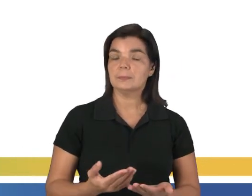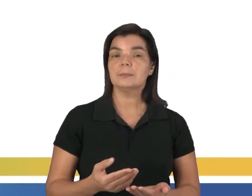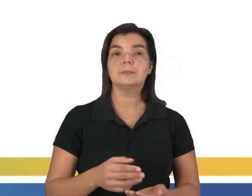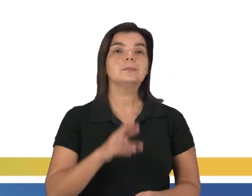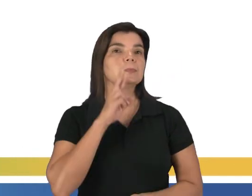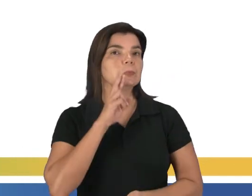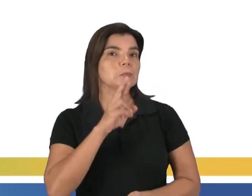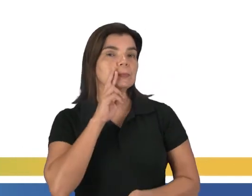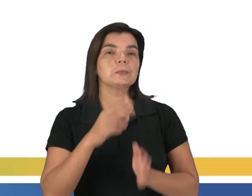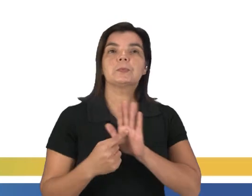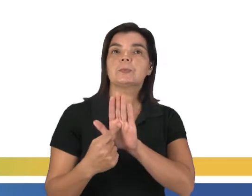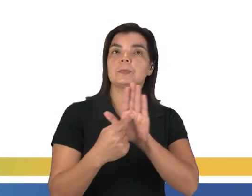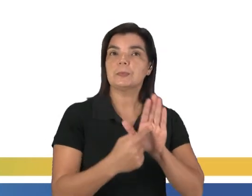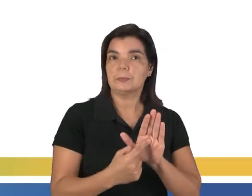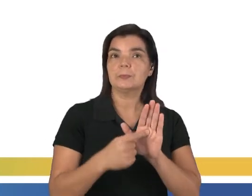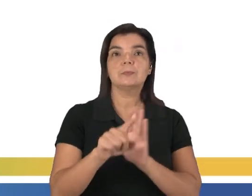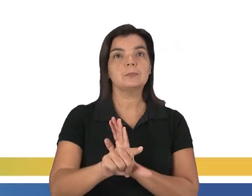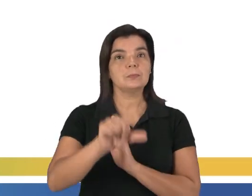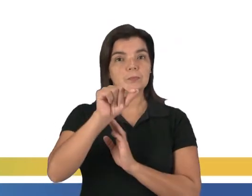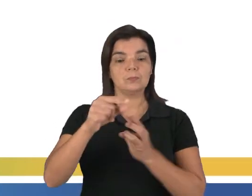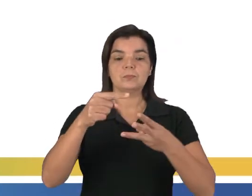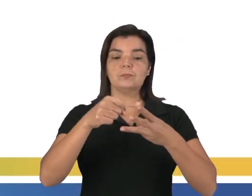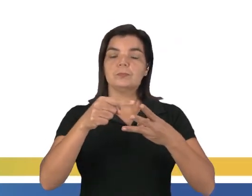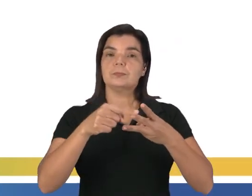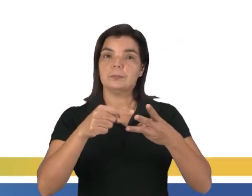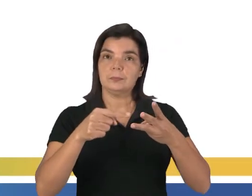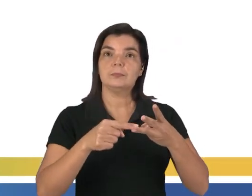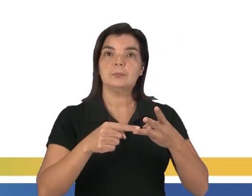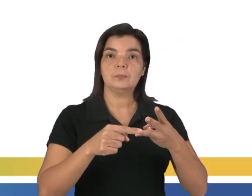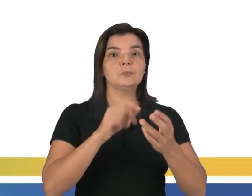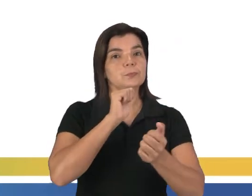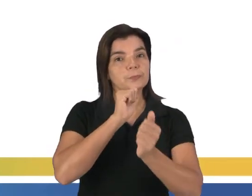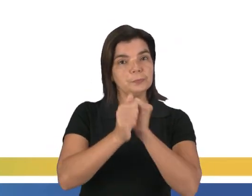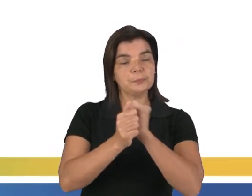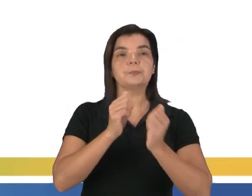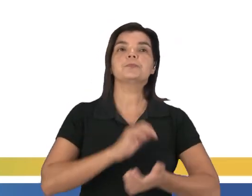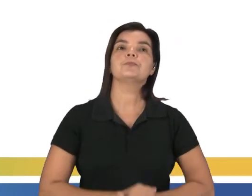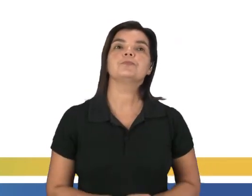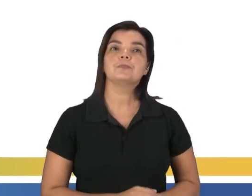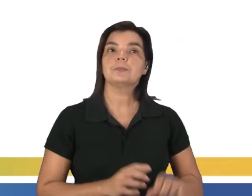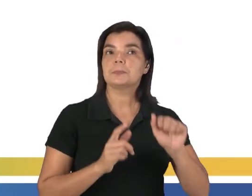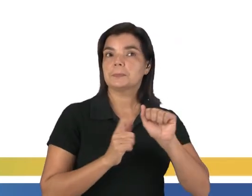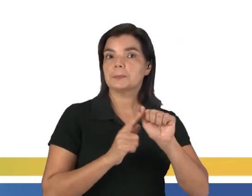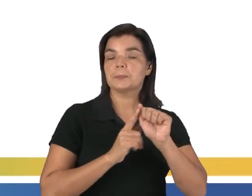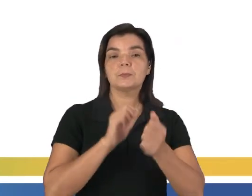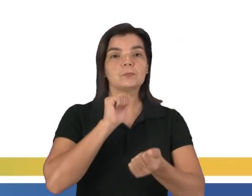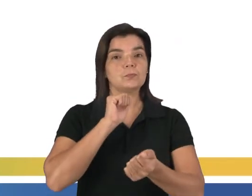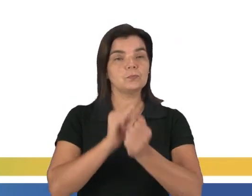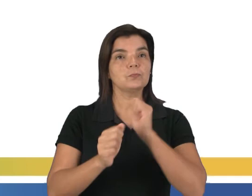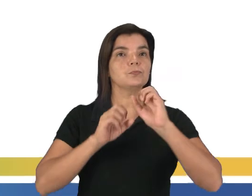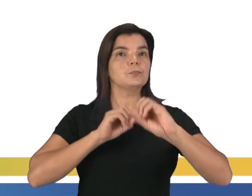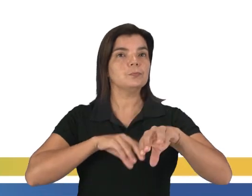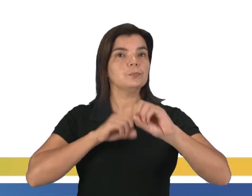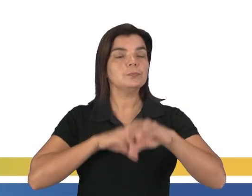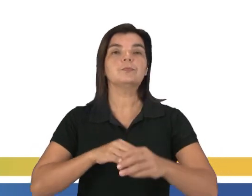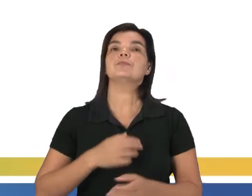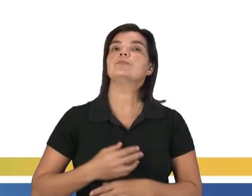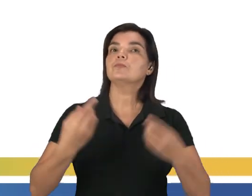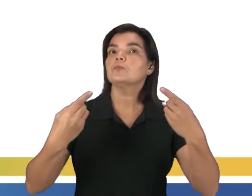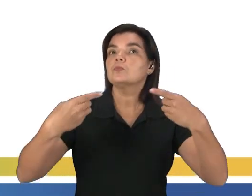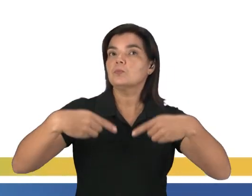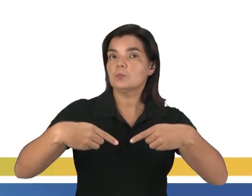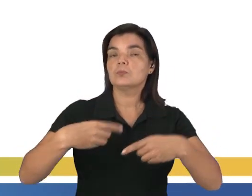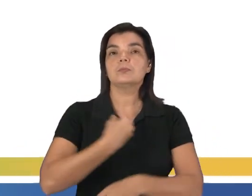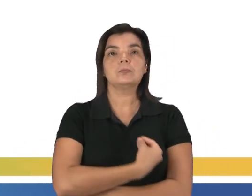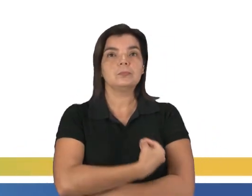as alternativas apresentadas, assinale a que representa as três dimensões do esporte. Letra A, educacional,